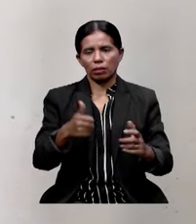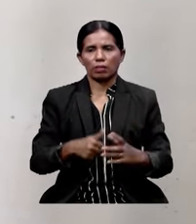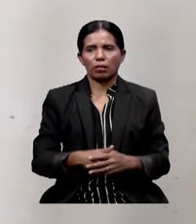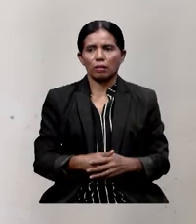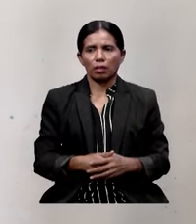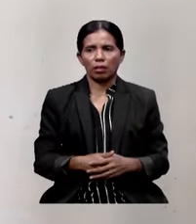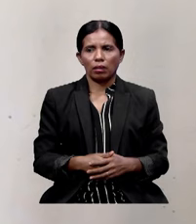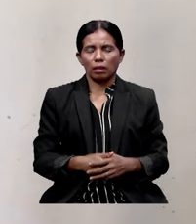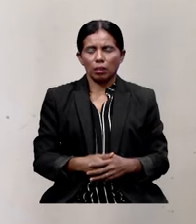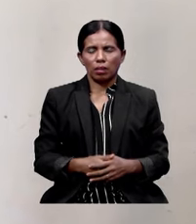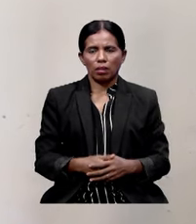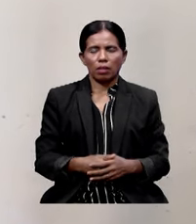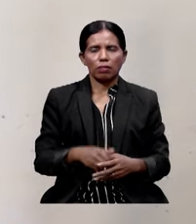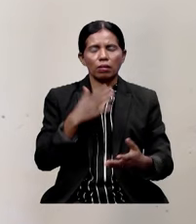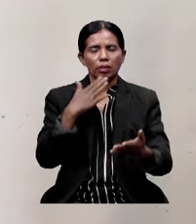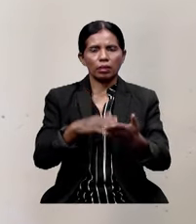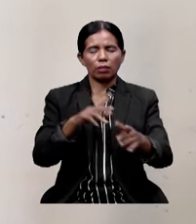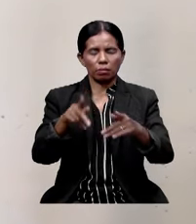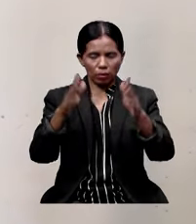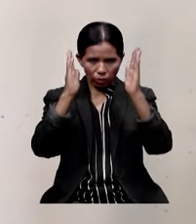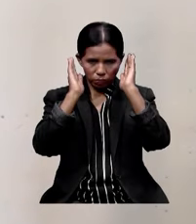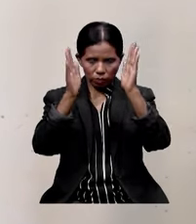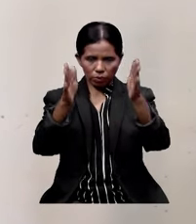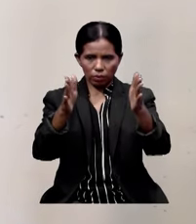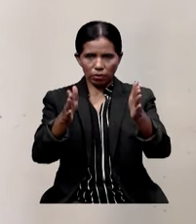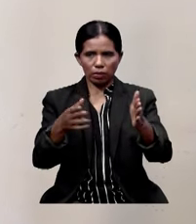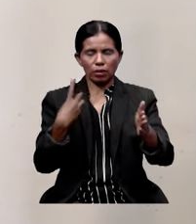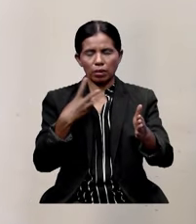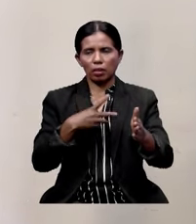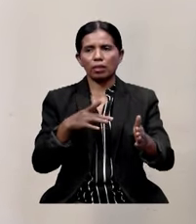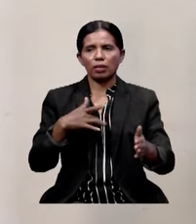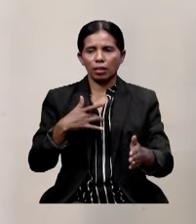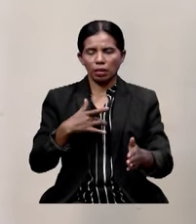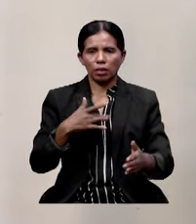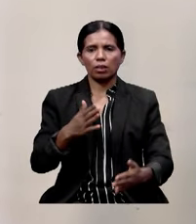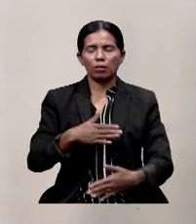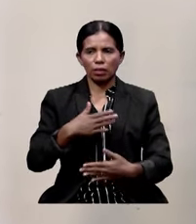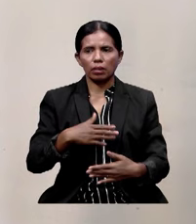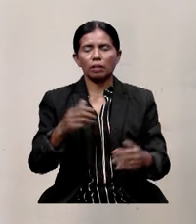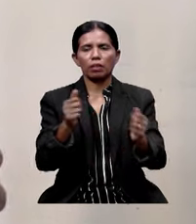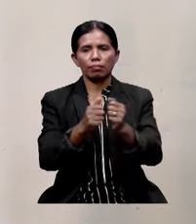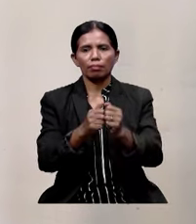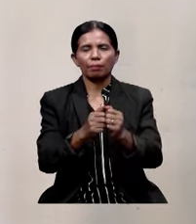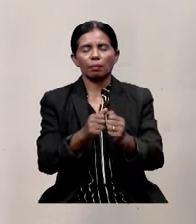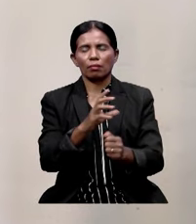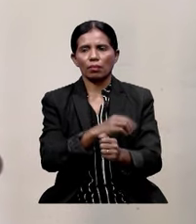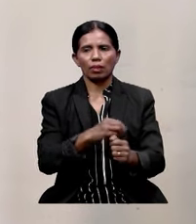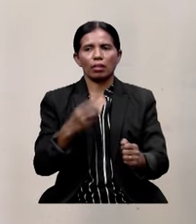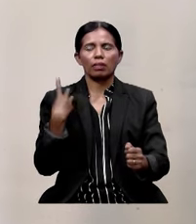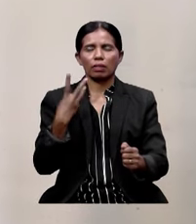antam baralla ona em ni intenção bot sira ne bem que ta recente que ta capricia ita